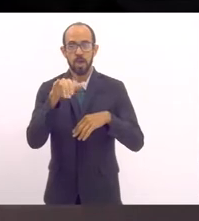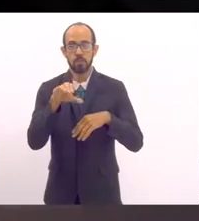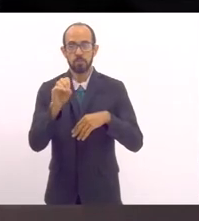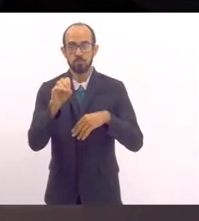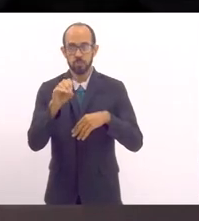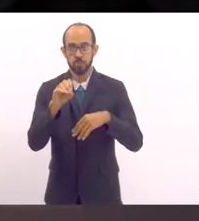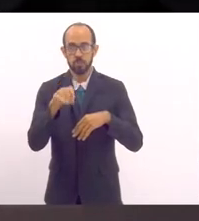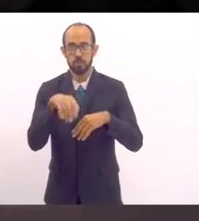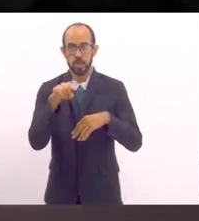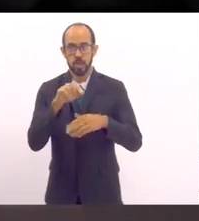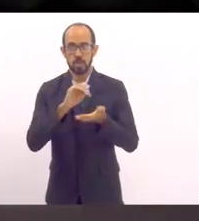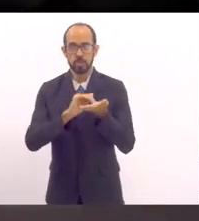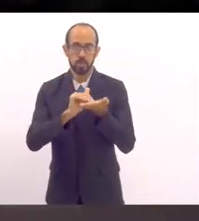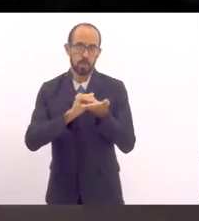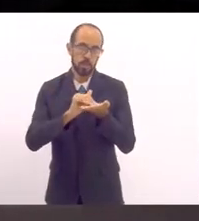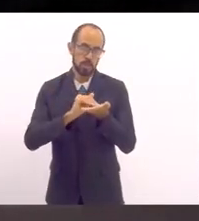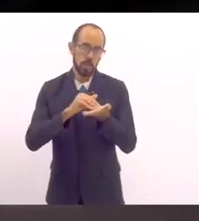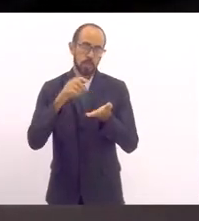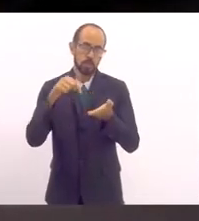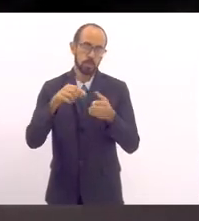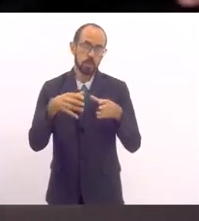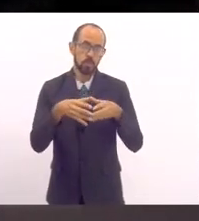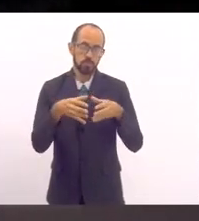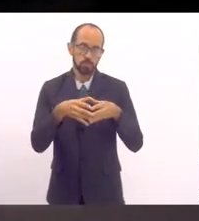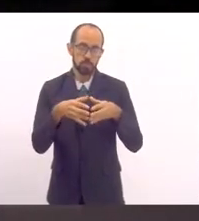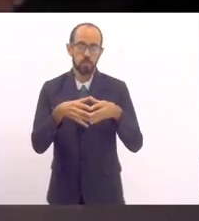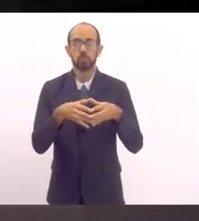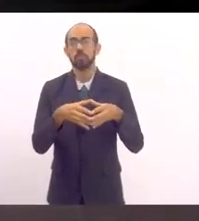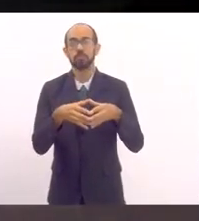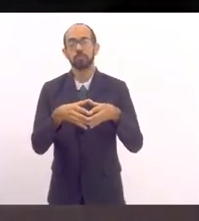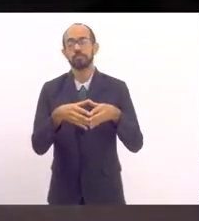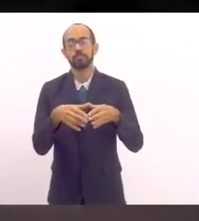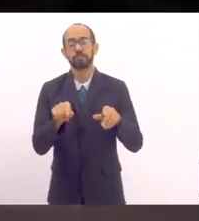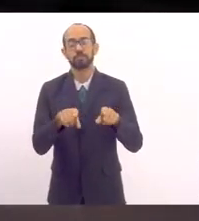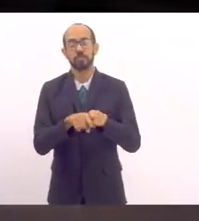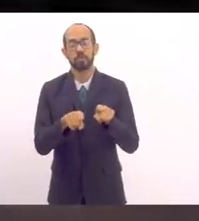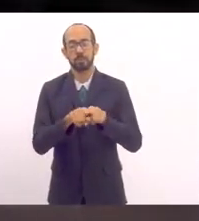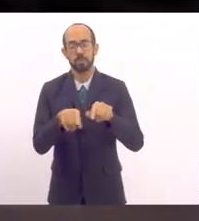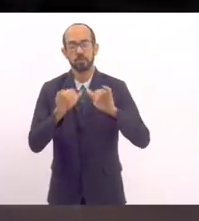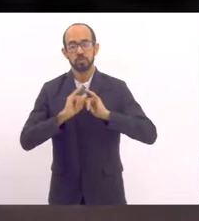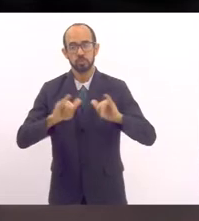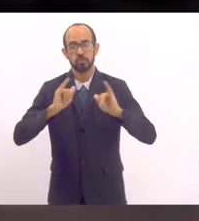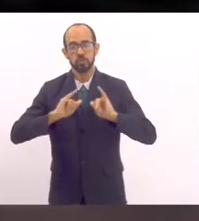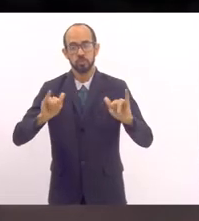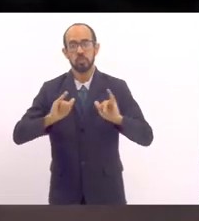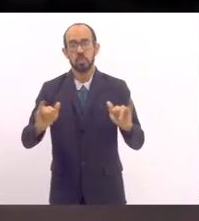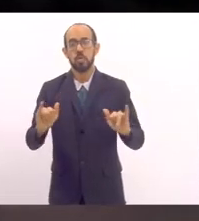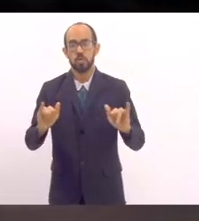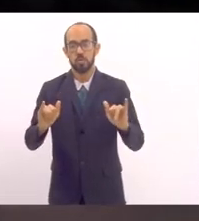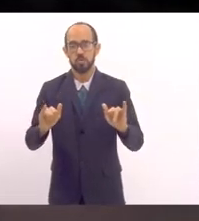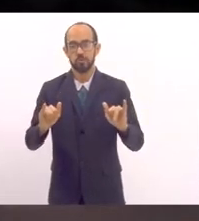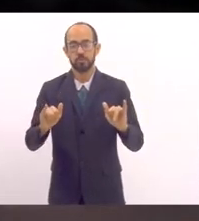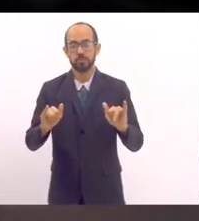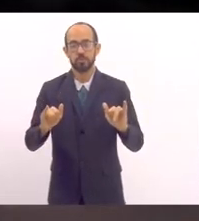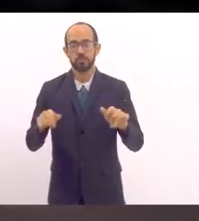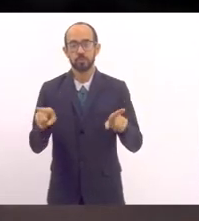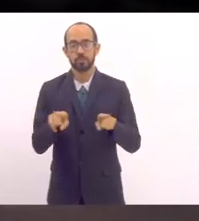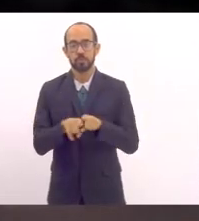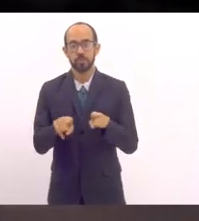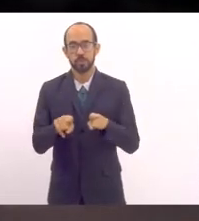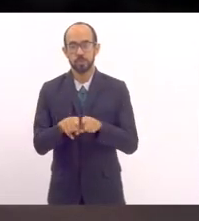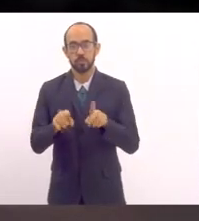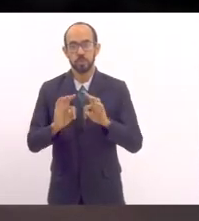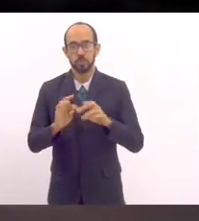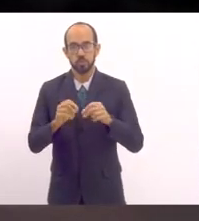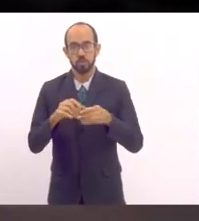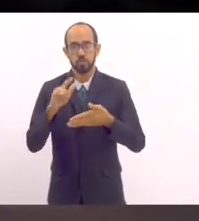é secretário desta comissão, cuidou da divulgação do convite e as mesmas cópias dos documentos